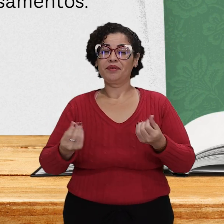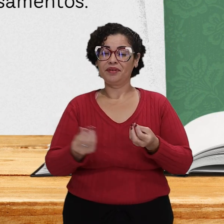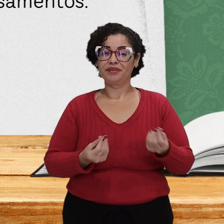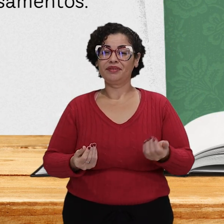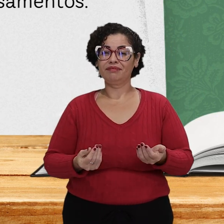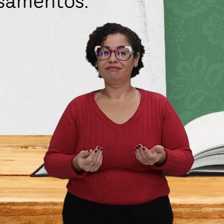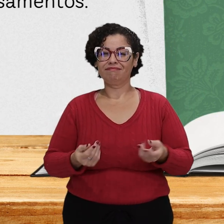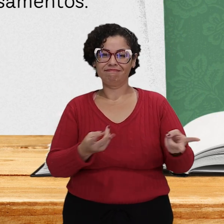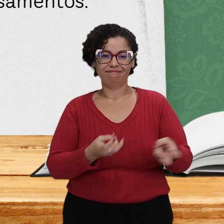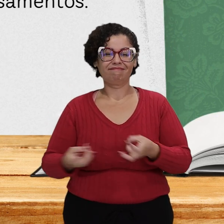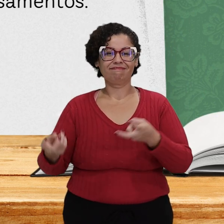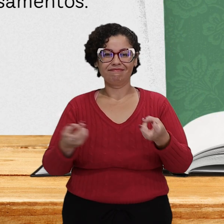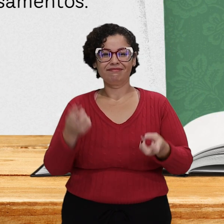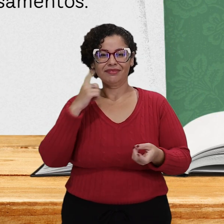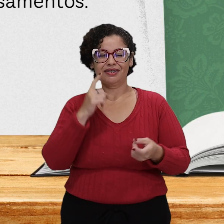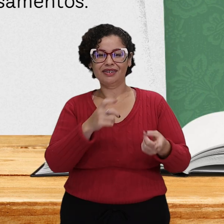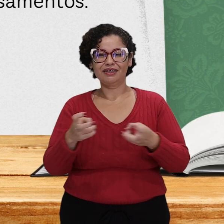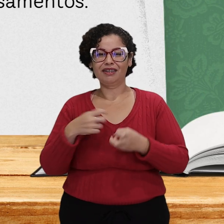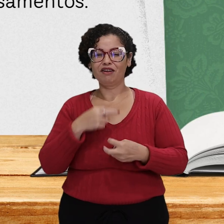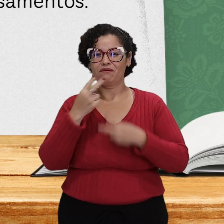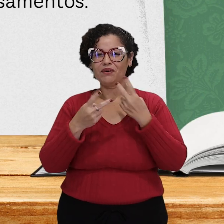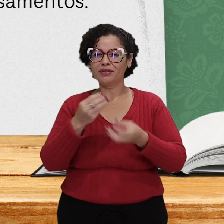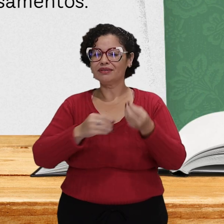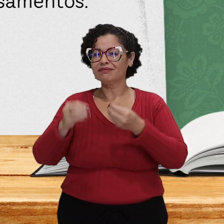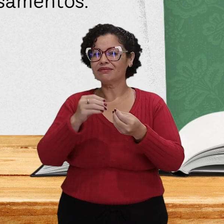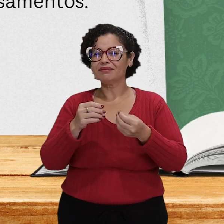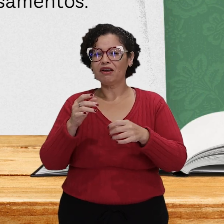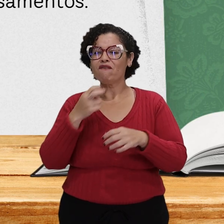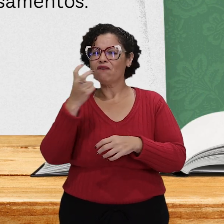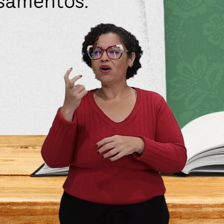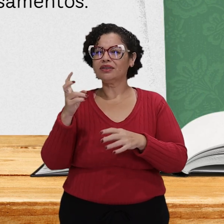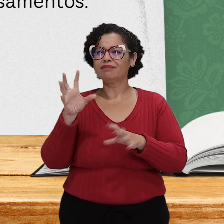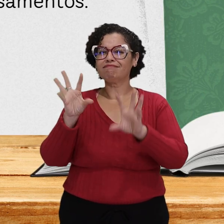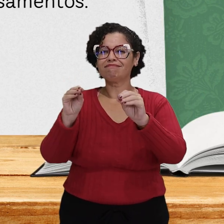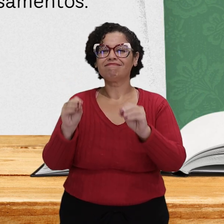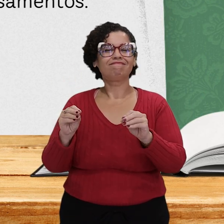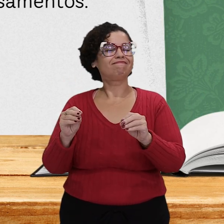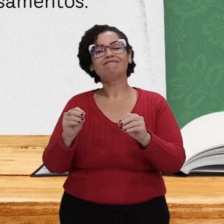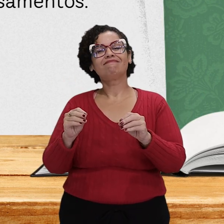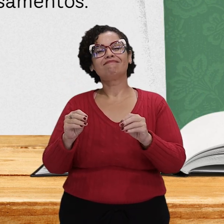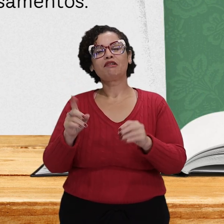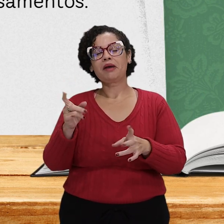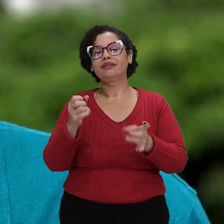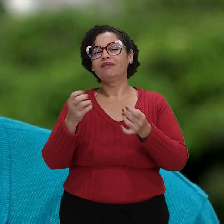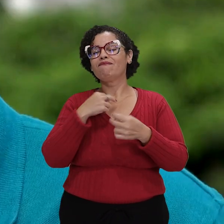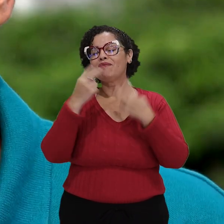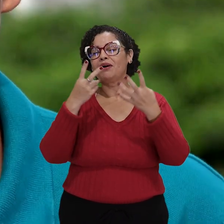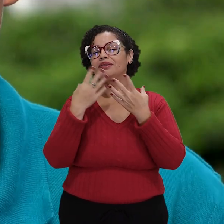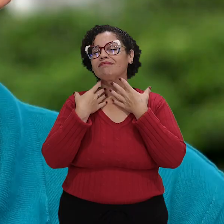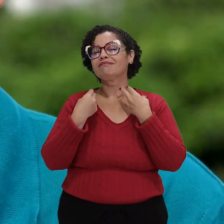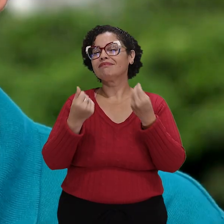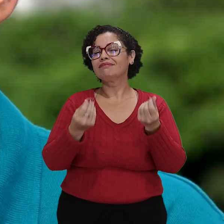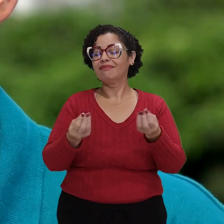tato. Conseguimos tocar na voz? Não conseguimos. Mas aqui, voz